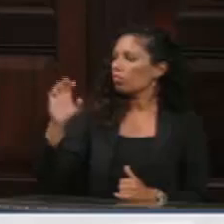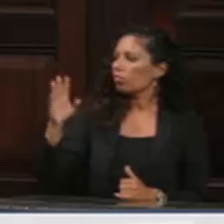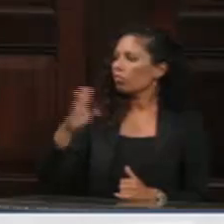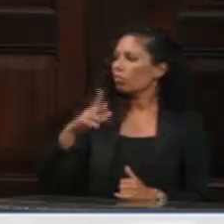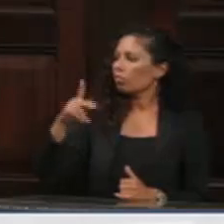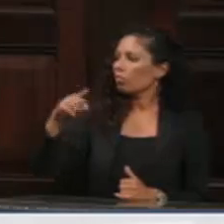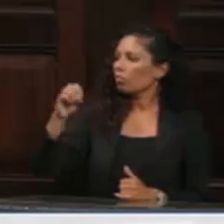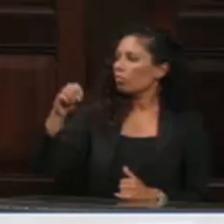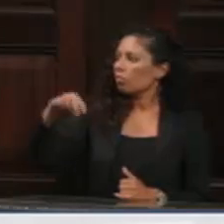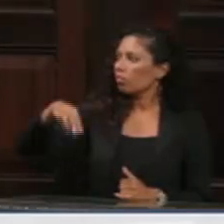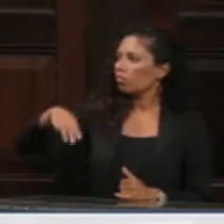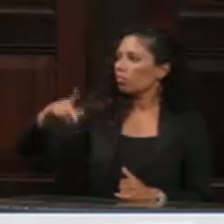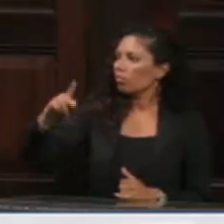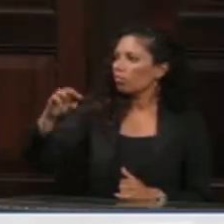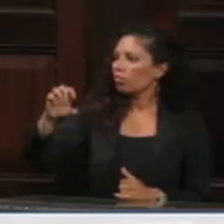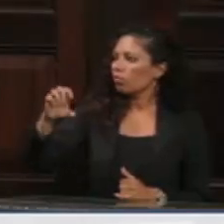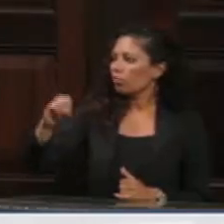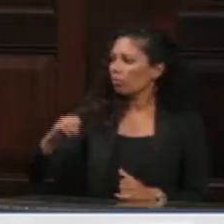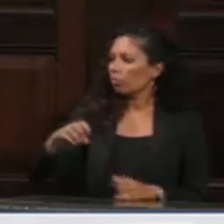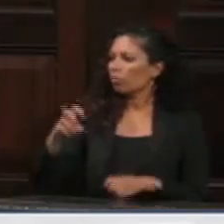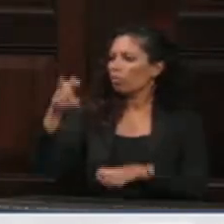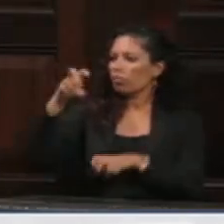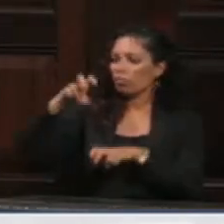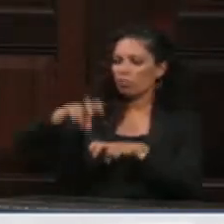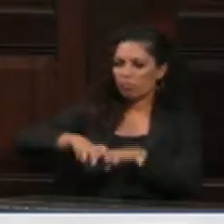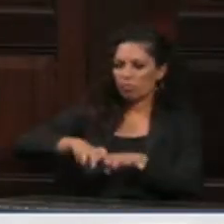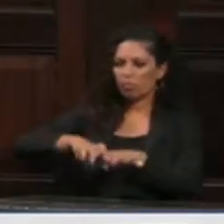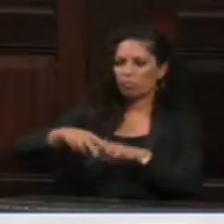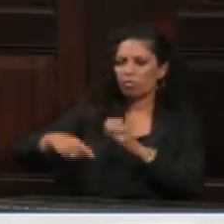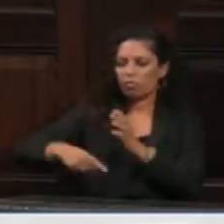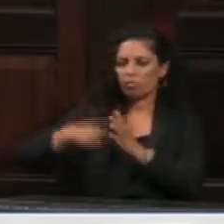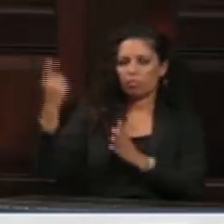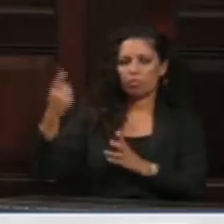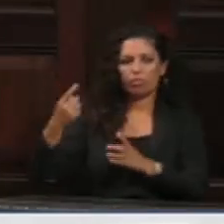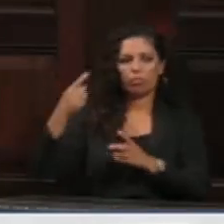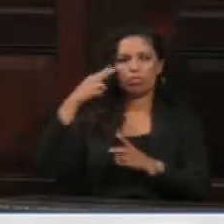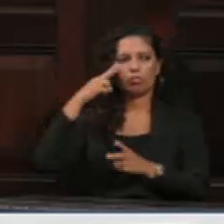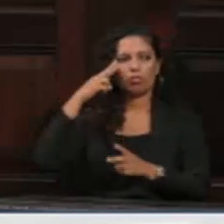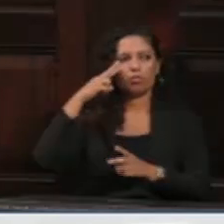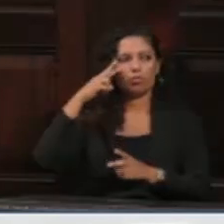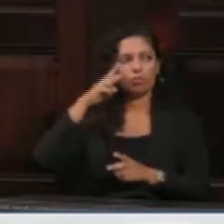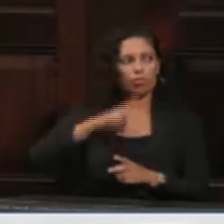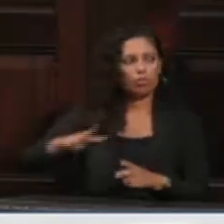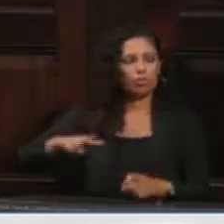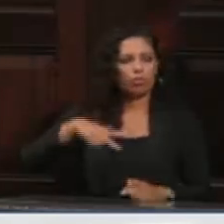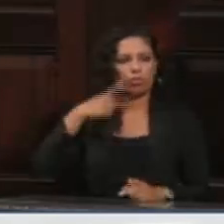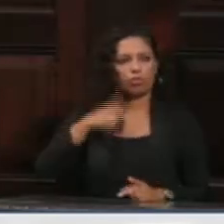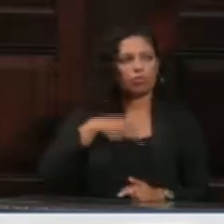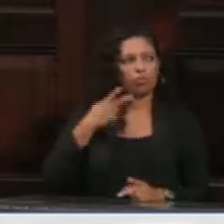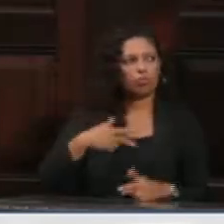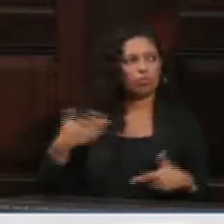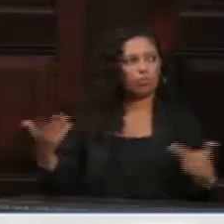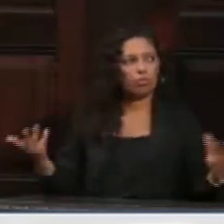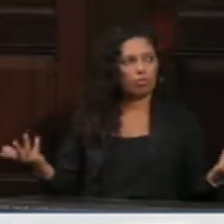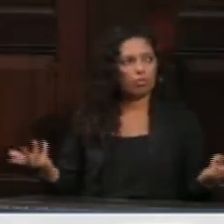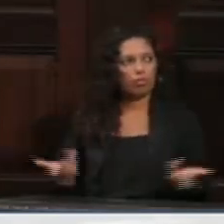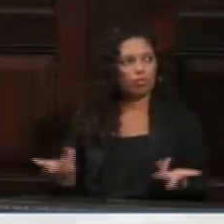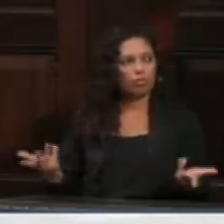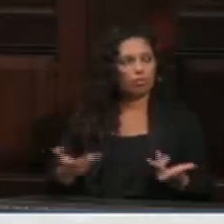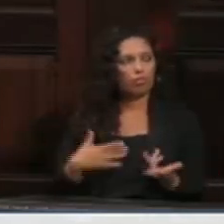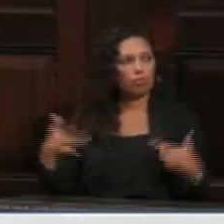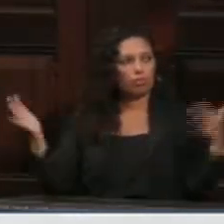primeiro lugar aqui na fila para falar. E aí, hoje, muito feliz